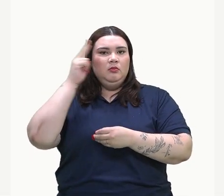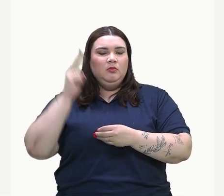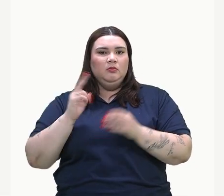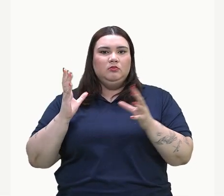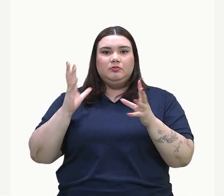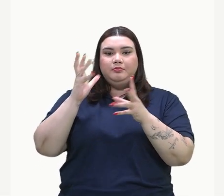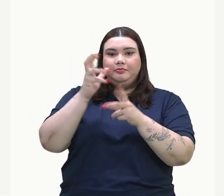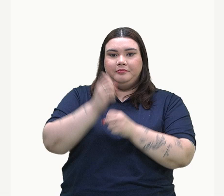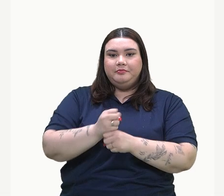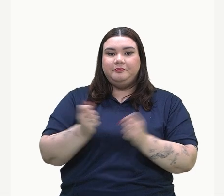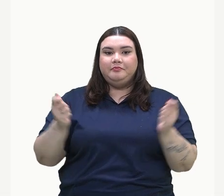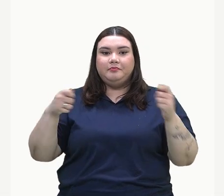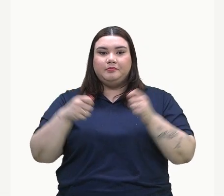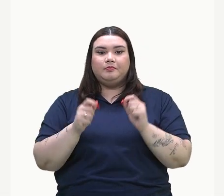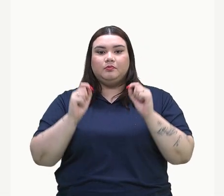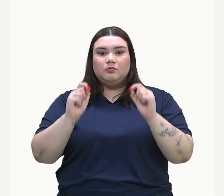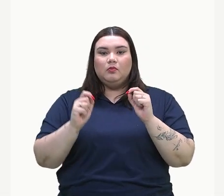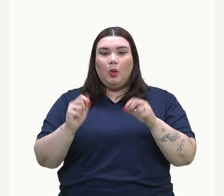gerar